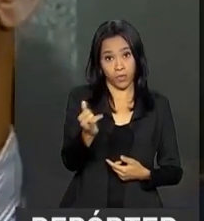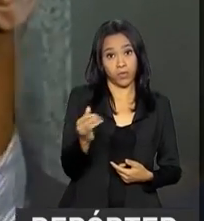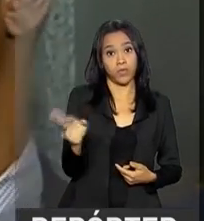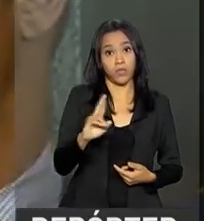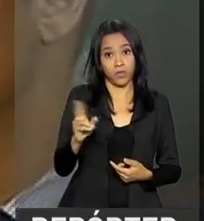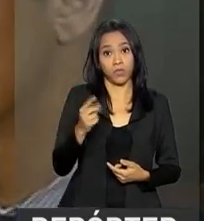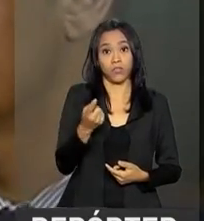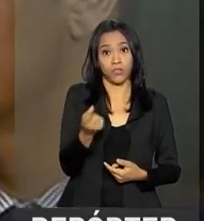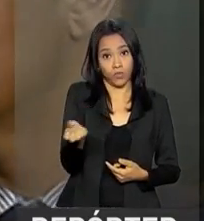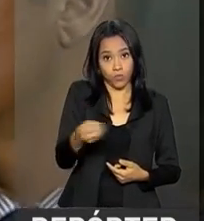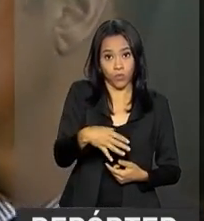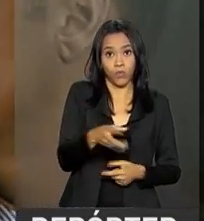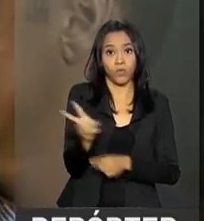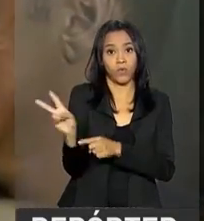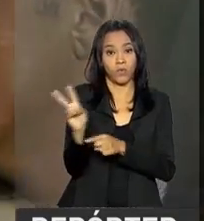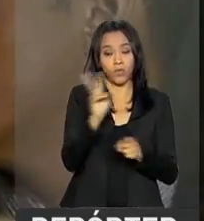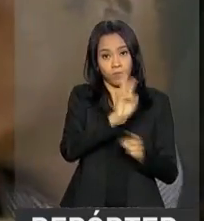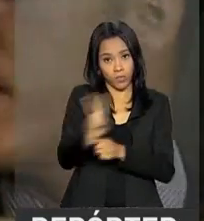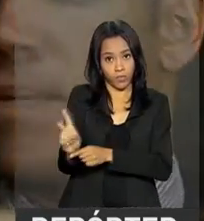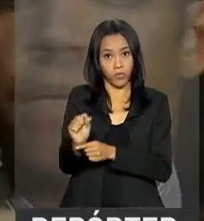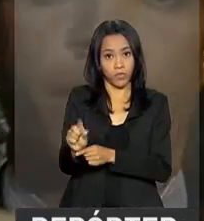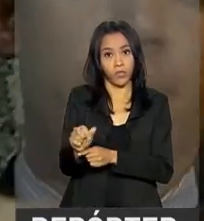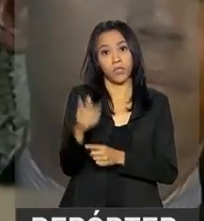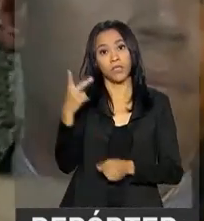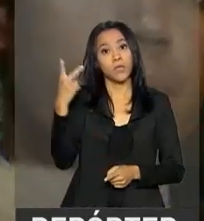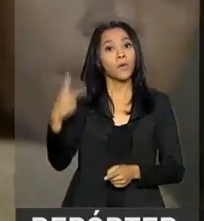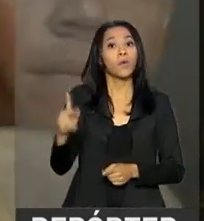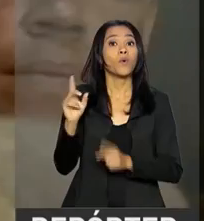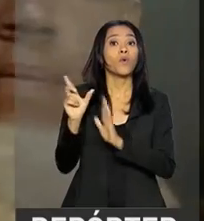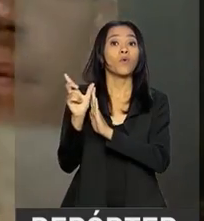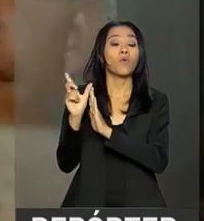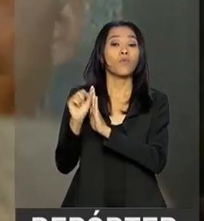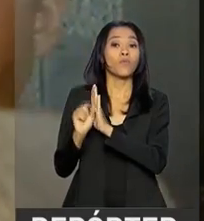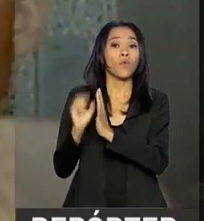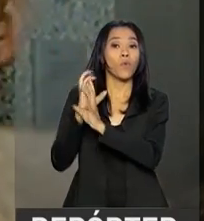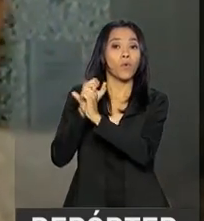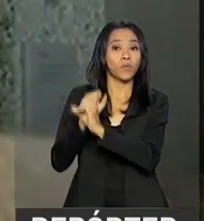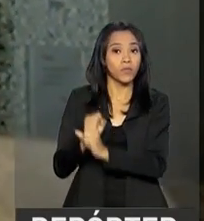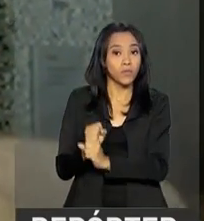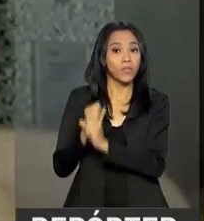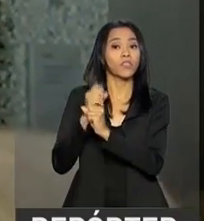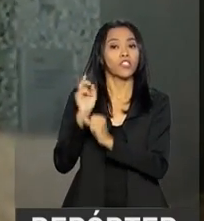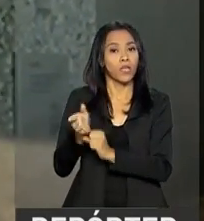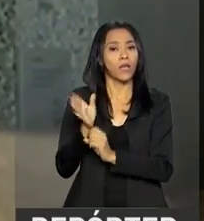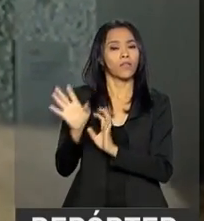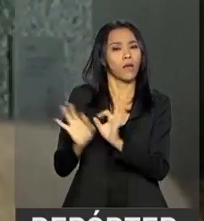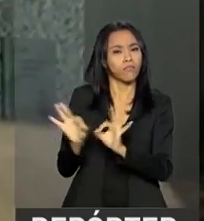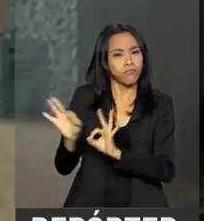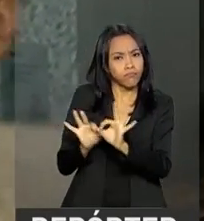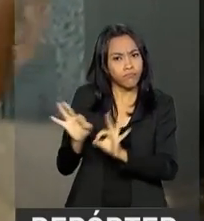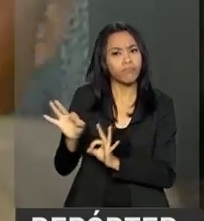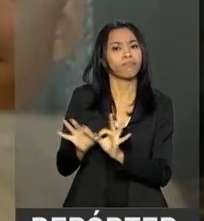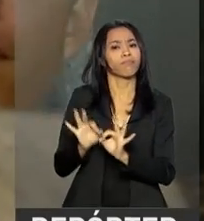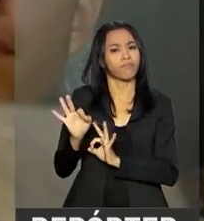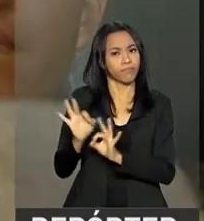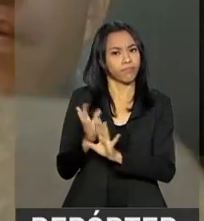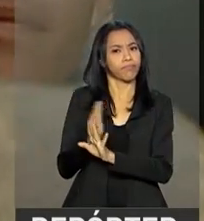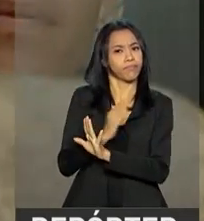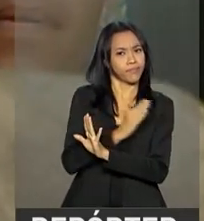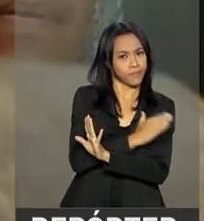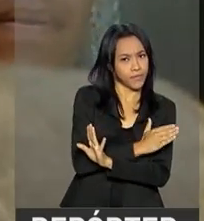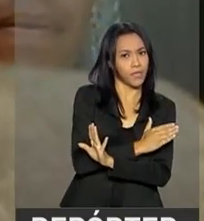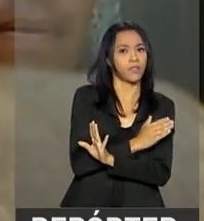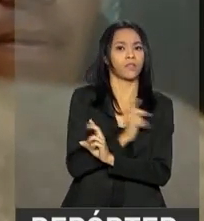há a questão financeira do rio de janeiro já está sendo tratada há bastante antes da